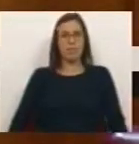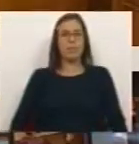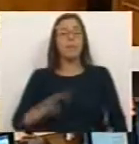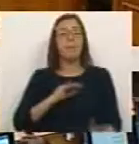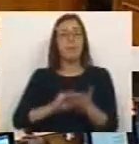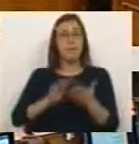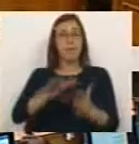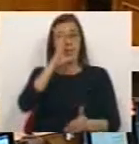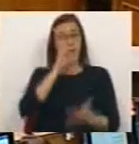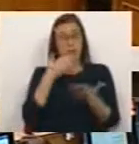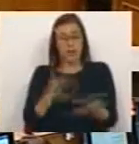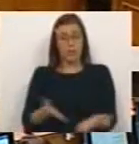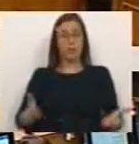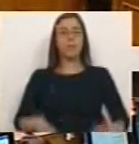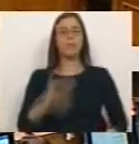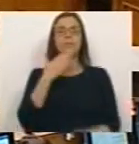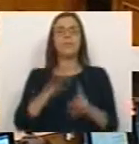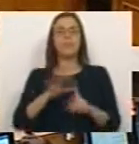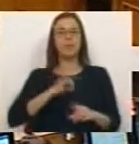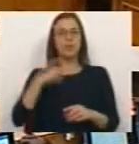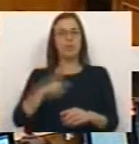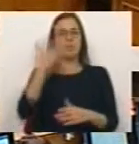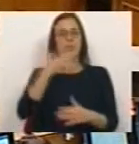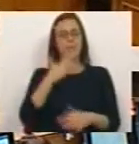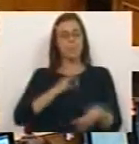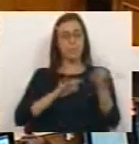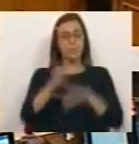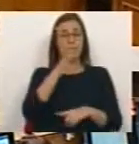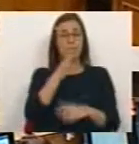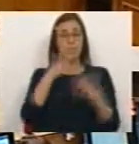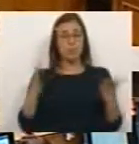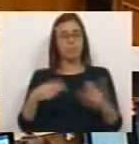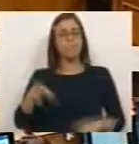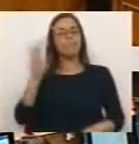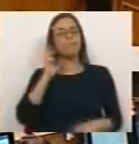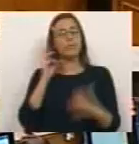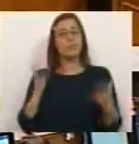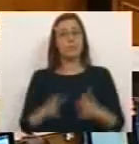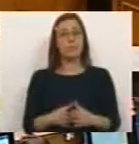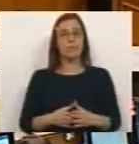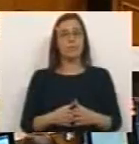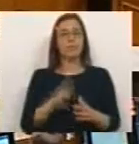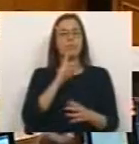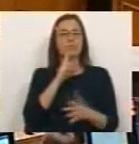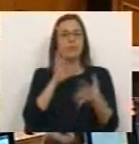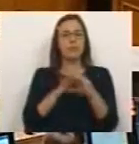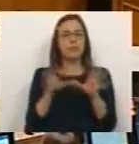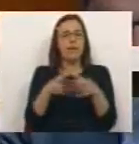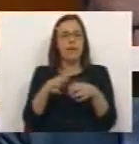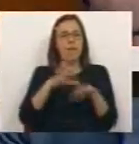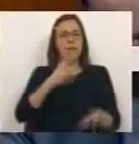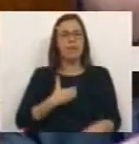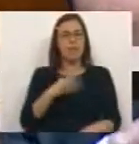Senhor Secretário de Estado, faz favor. Muito obrigado, Sr. Presidente. Boa tarde, senhoras e senhores deputados. Ouvimos aqui referências da bancada